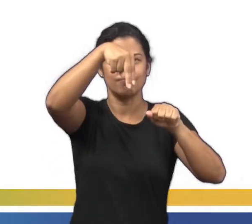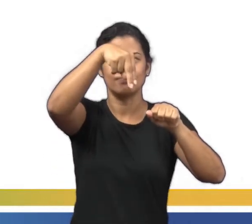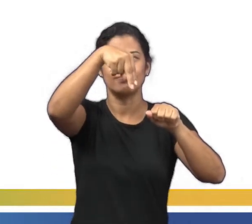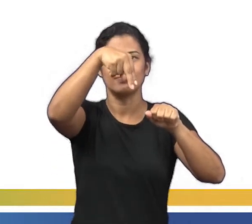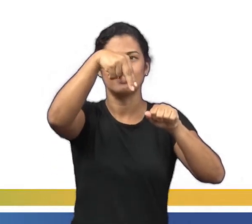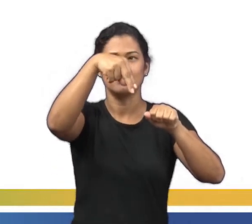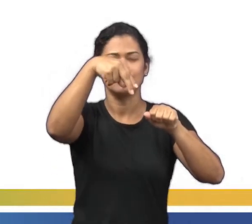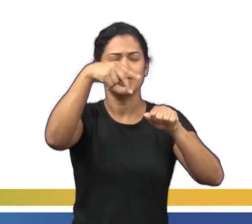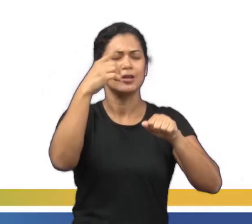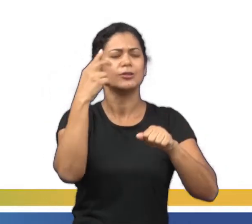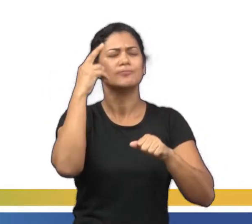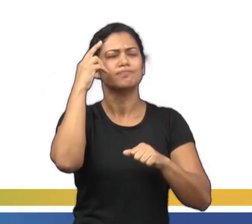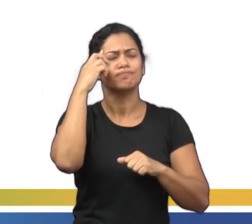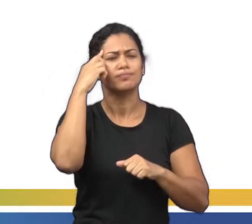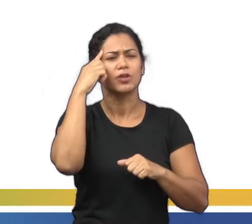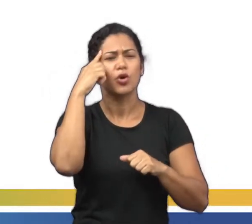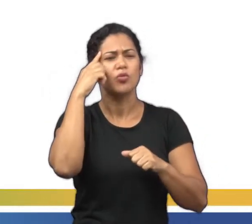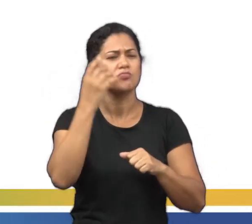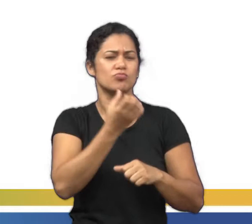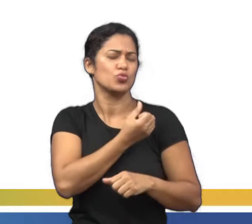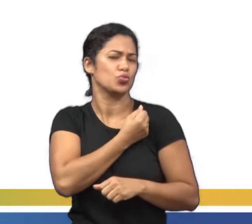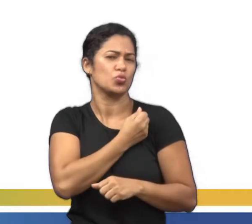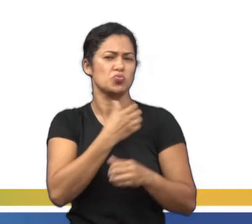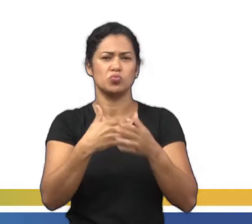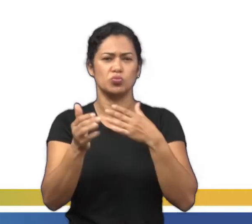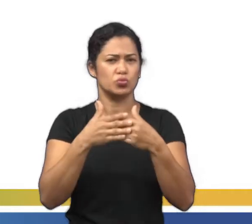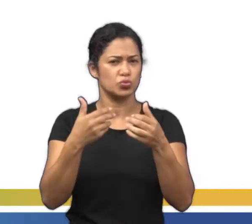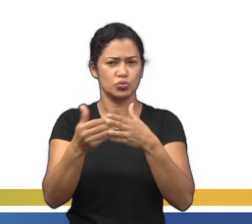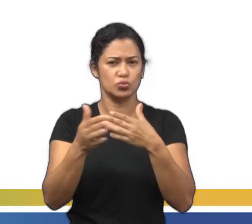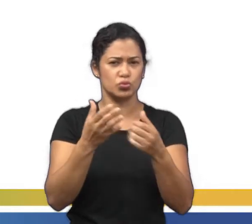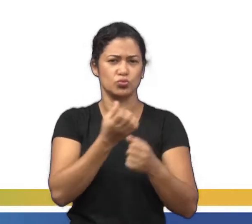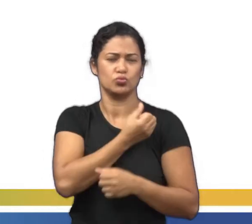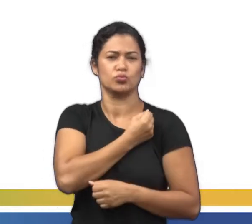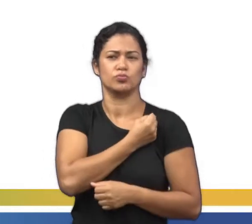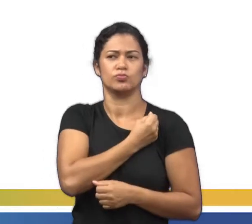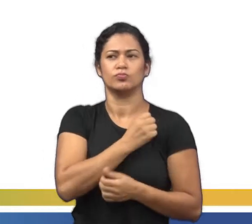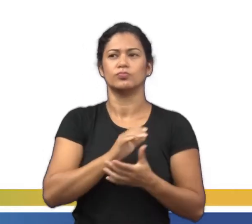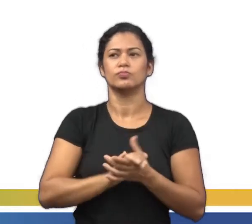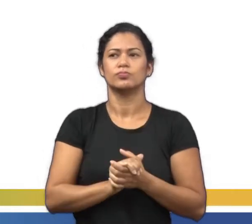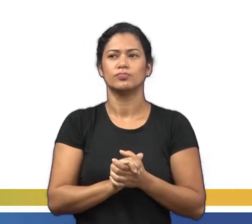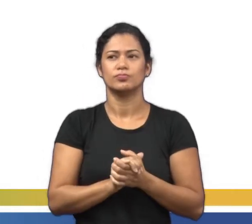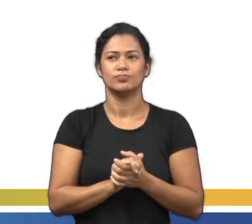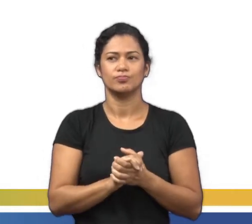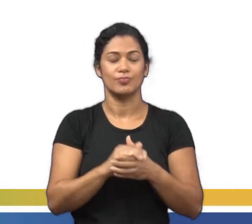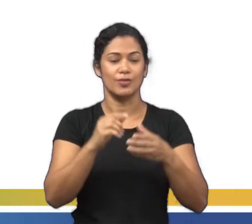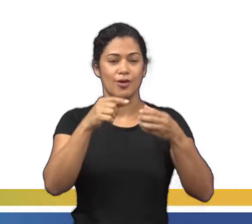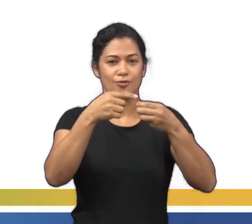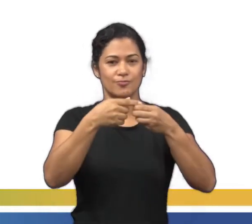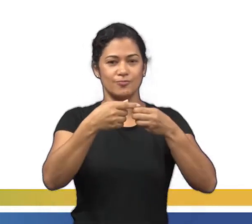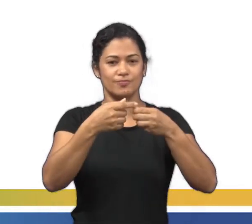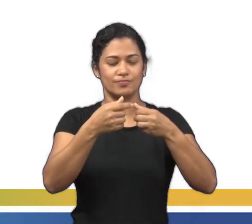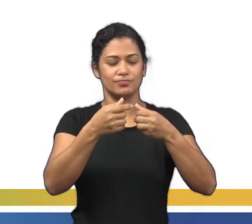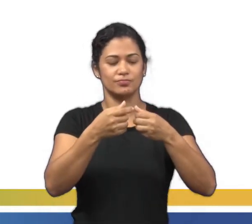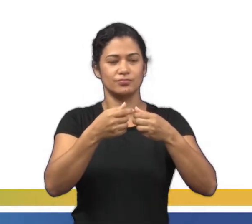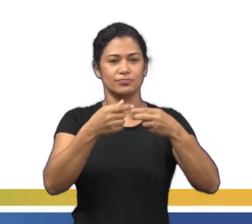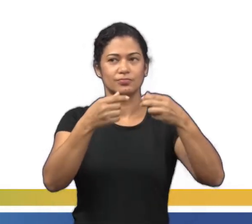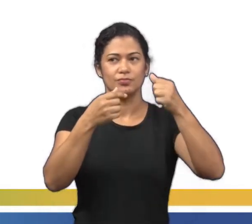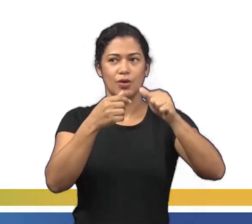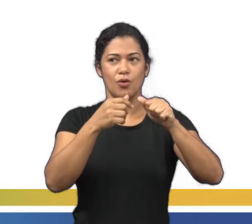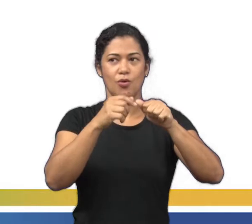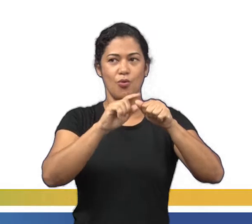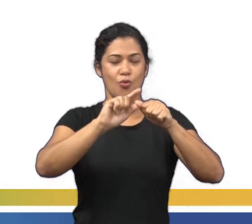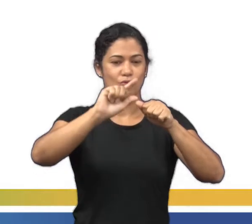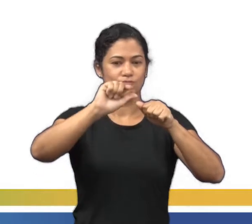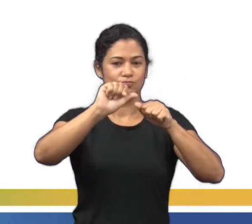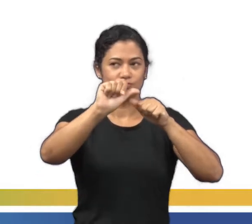imaginar que tem um número 1 ali embaixo. Coloquei um imaginário. Aí, o que eu vou fazer? Vou inverter. O 1 vai para cima e